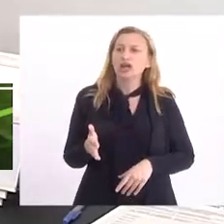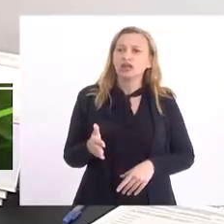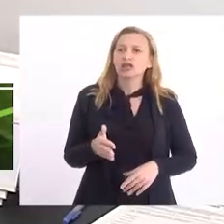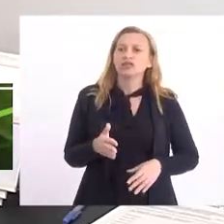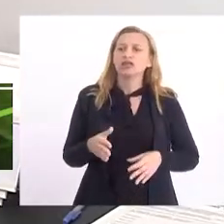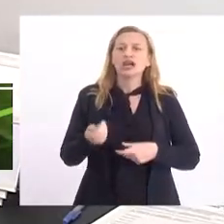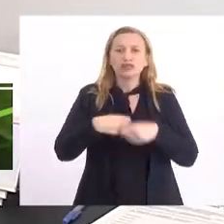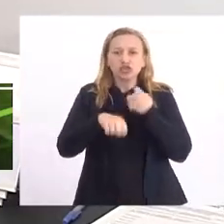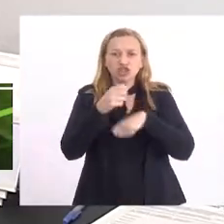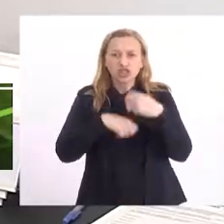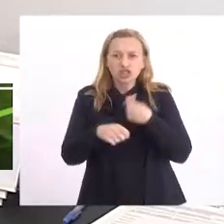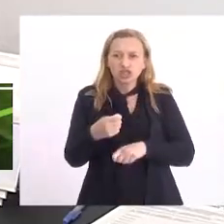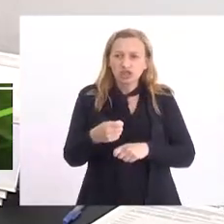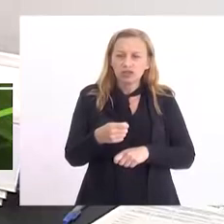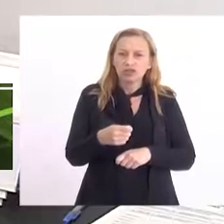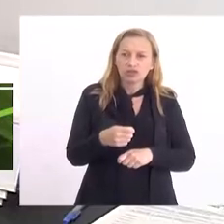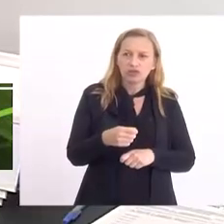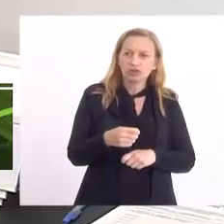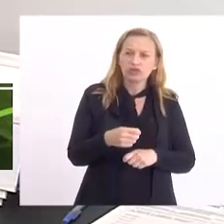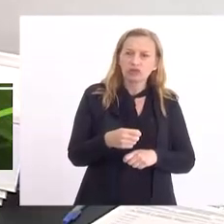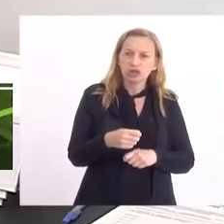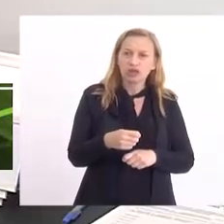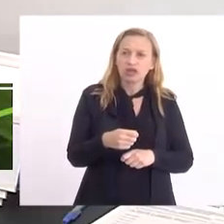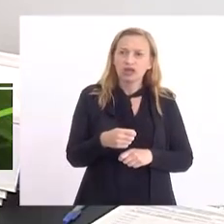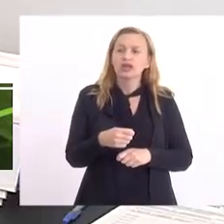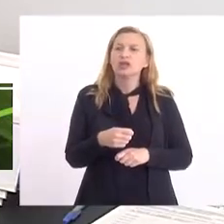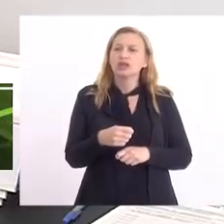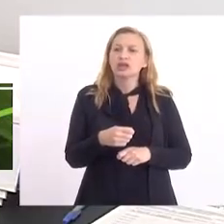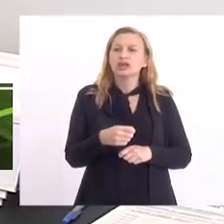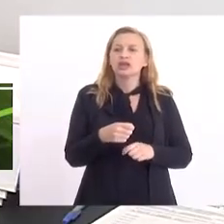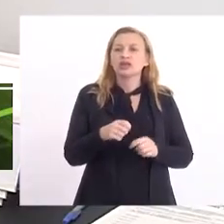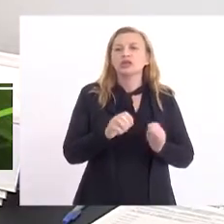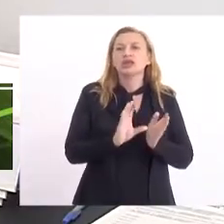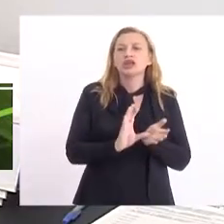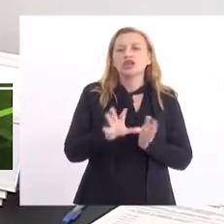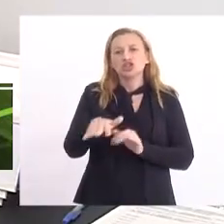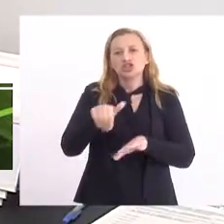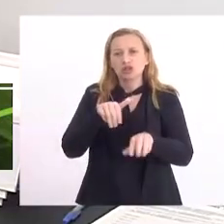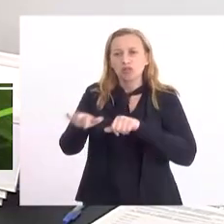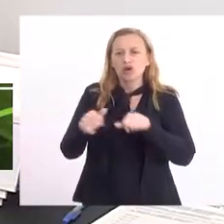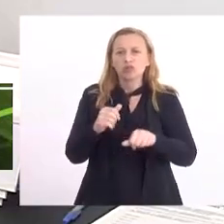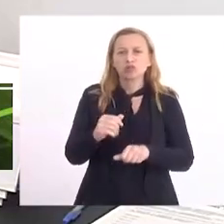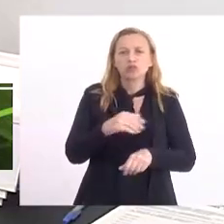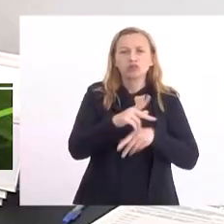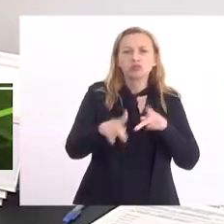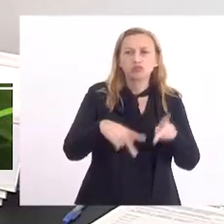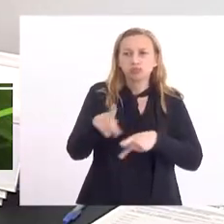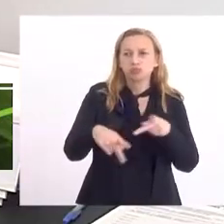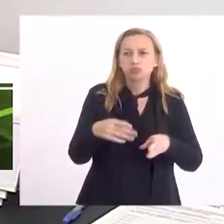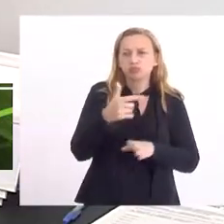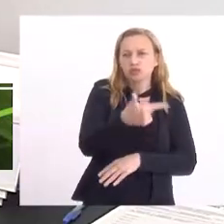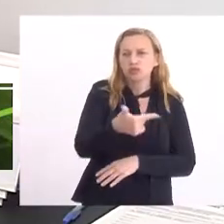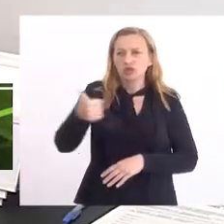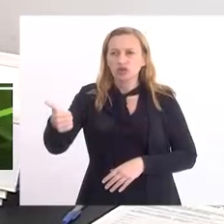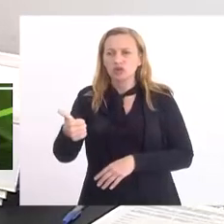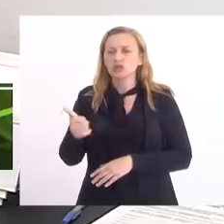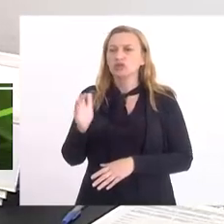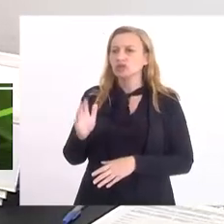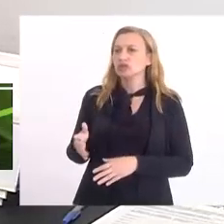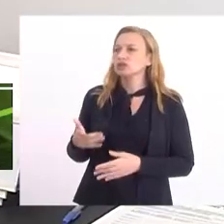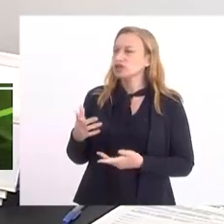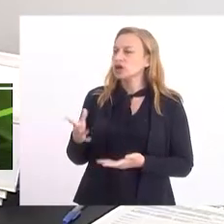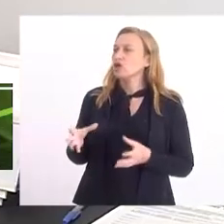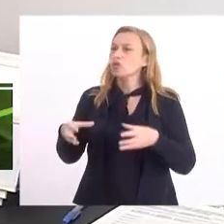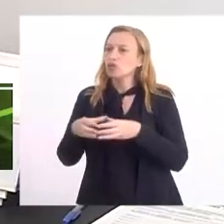administrativo financeiro, para publicar o pessoal de 2021. Então, acho que, resumidamente, é isso que a gente precisa, que essa comissão, que já tanto nos